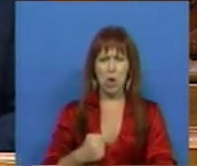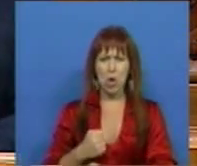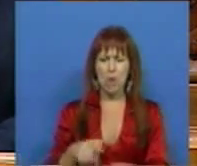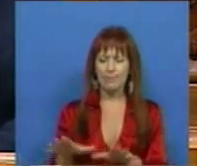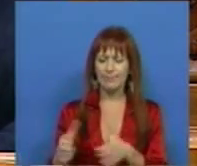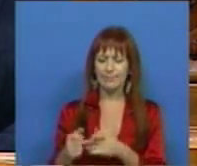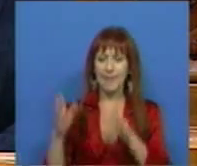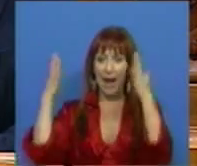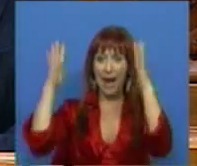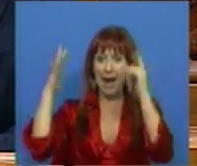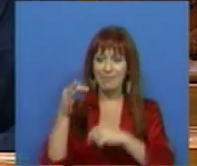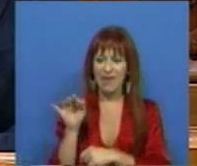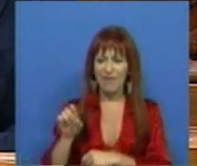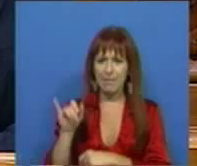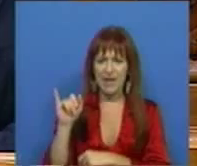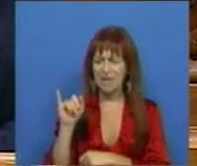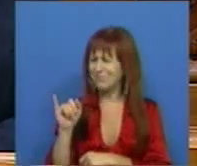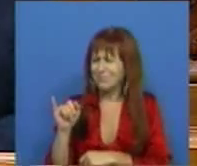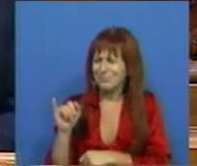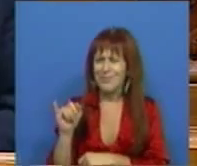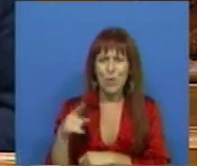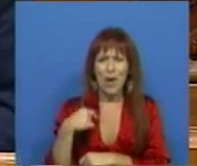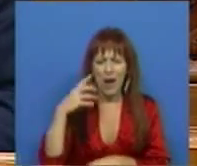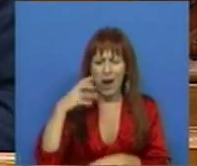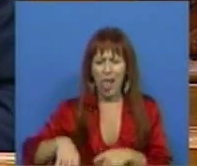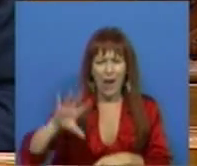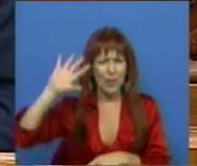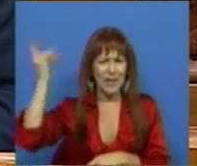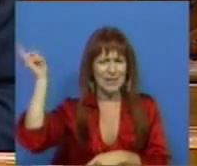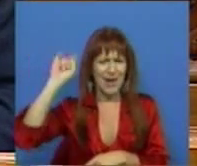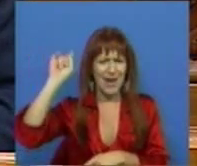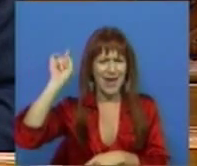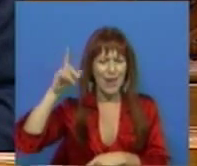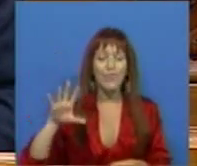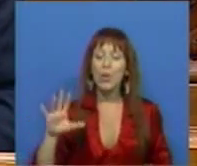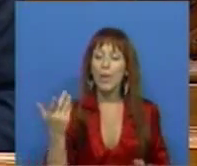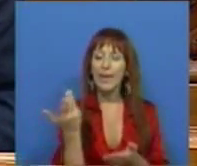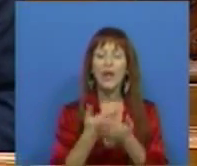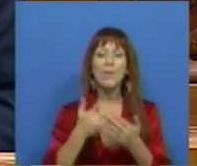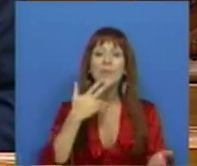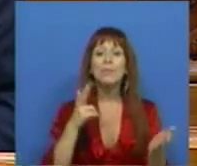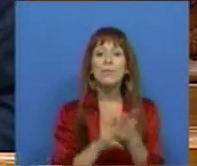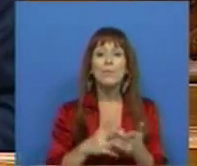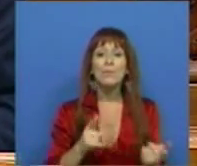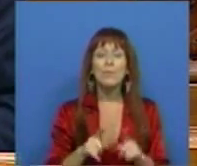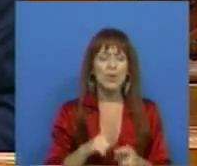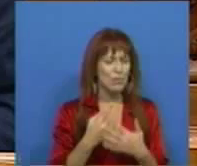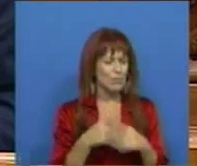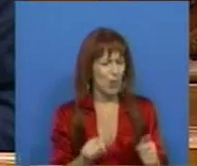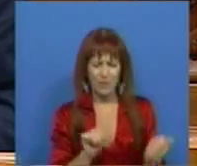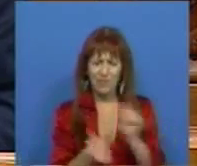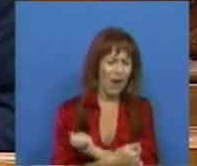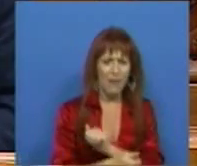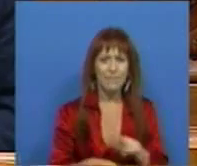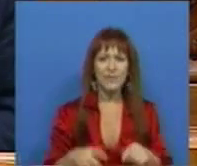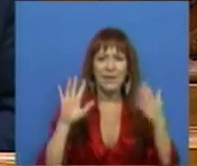da claque do FMI não será certamente mero acaso do destino. Quando a economia real a contraria,